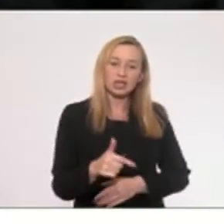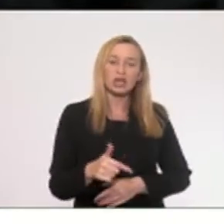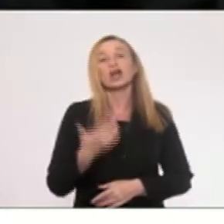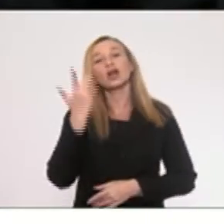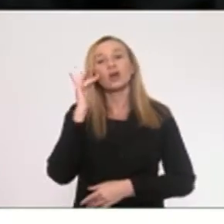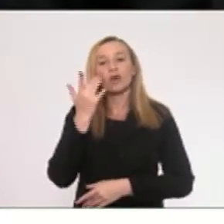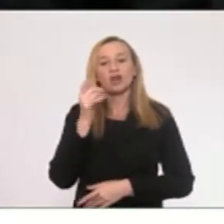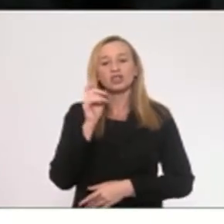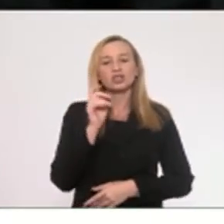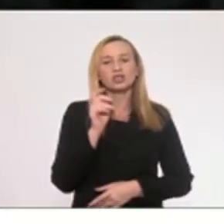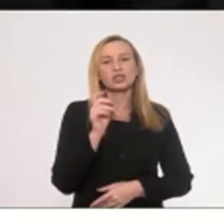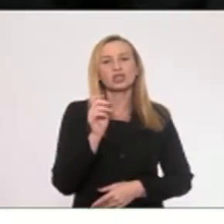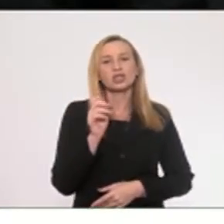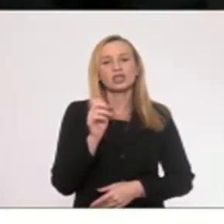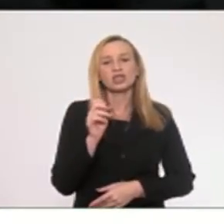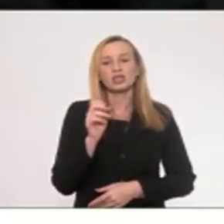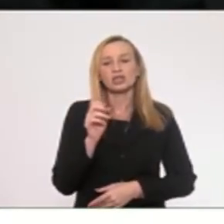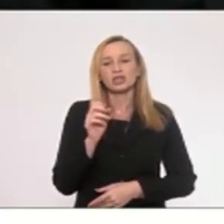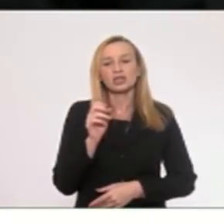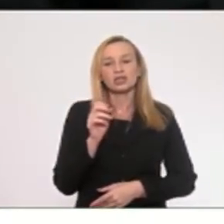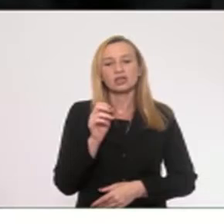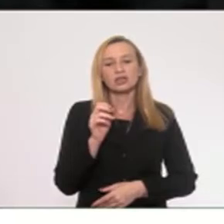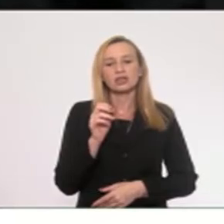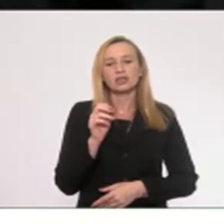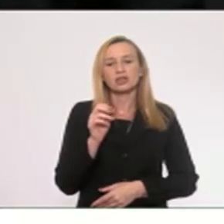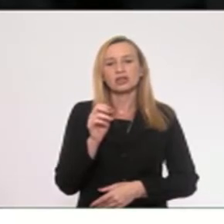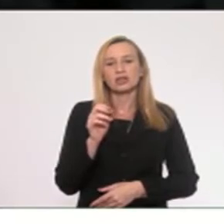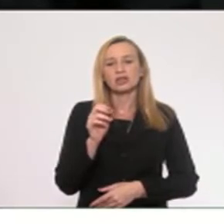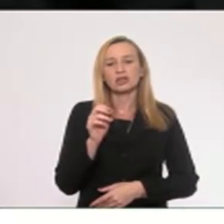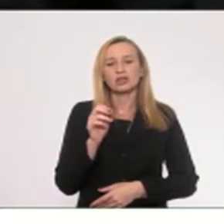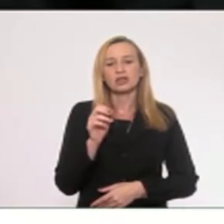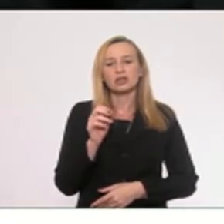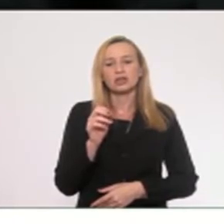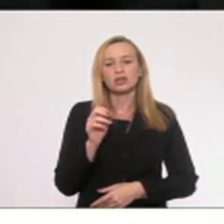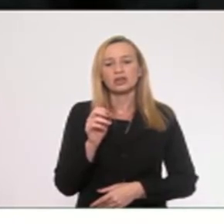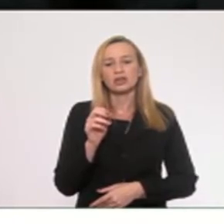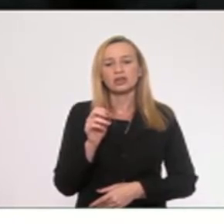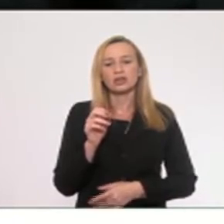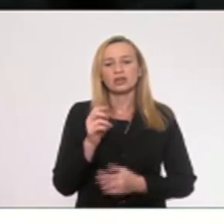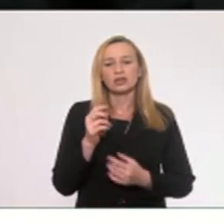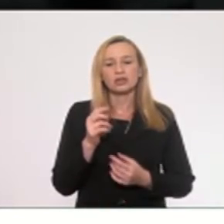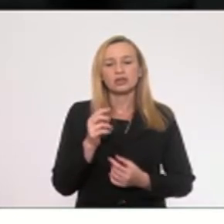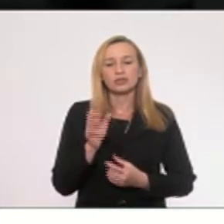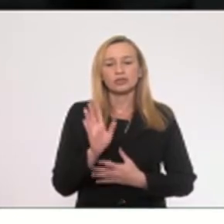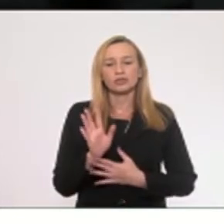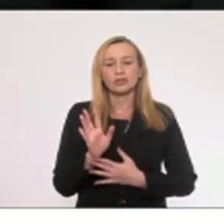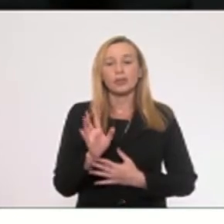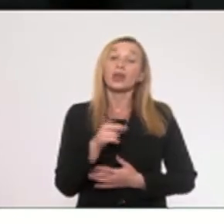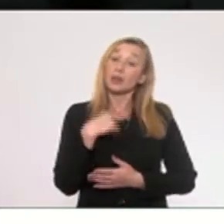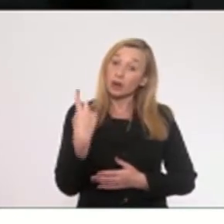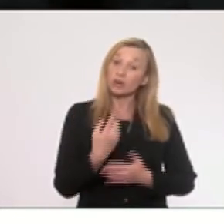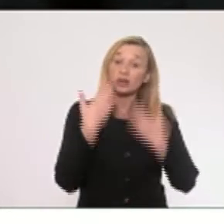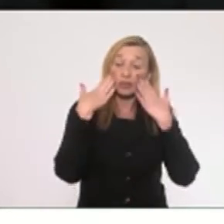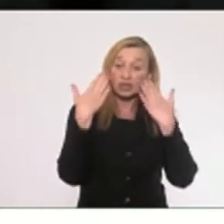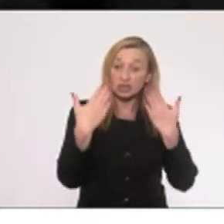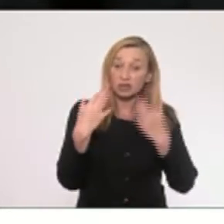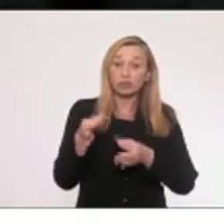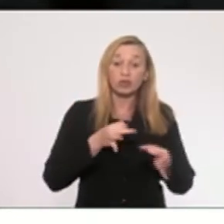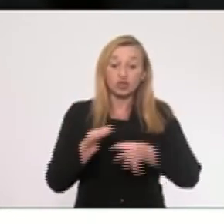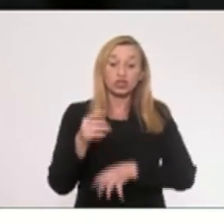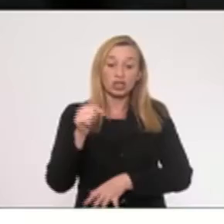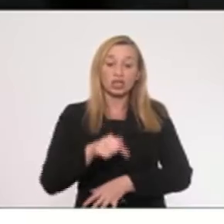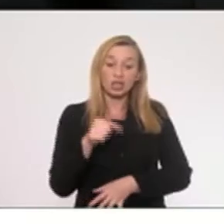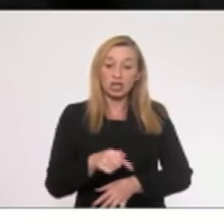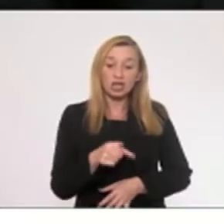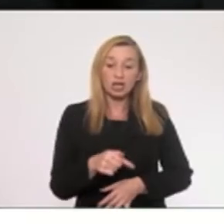acho que, de certa forma, indiretamente, há uma insinuação. Não é isso de forma alguma, entendeu? Quer dizer, nós apresentamos porque é prerrogativa